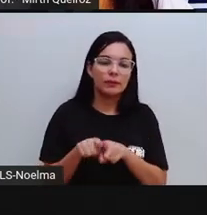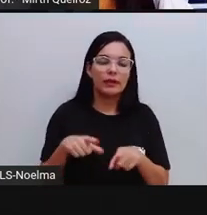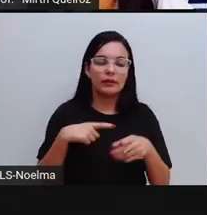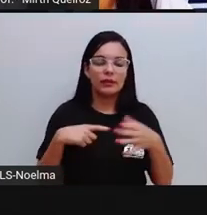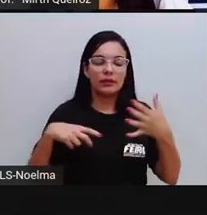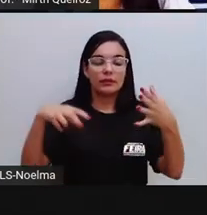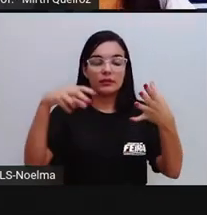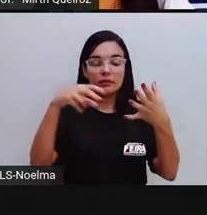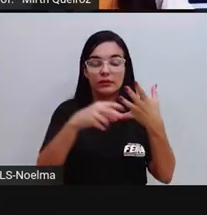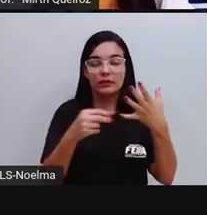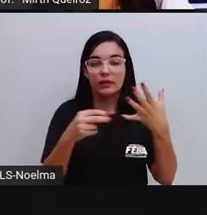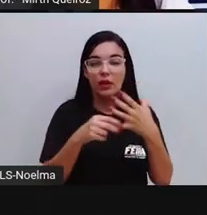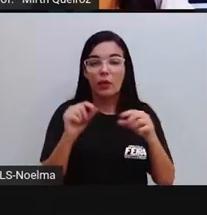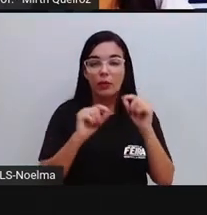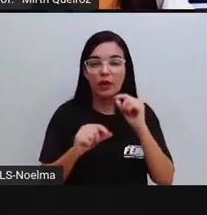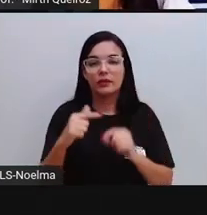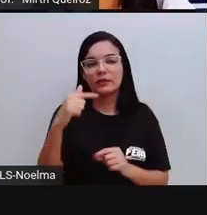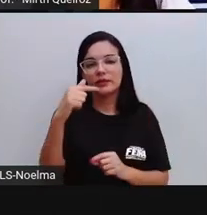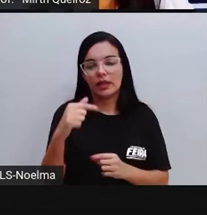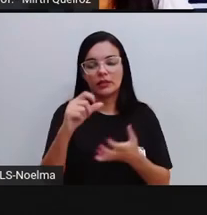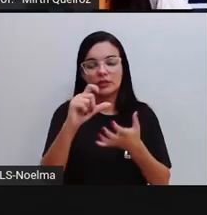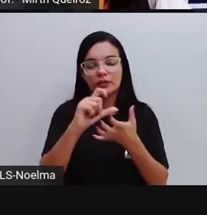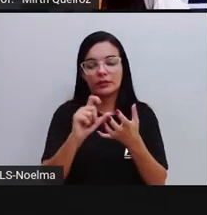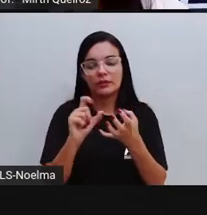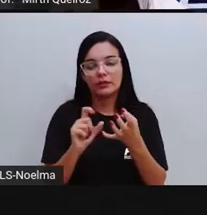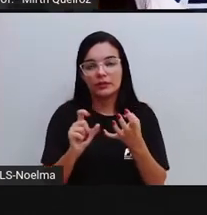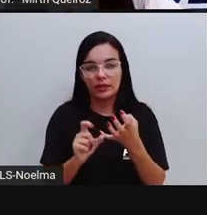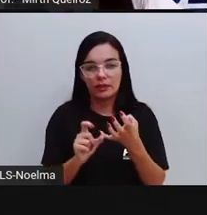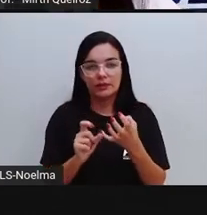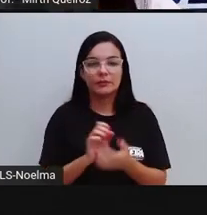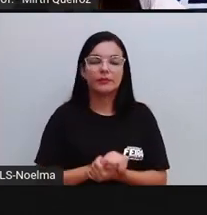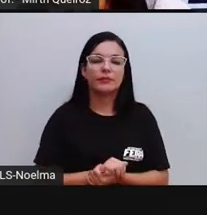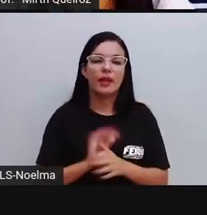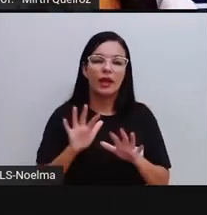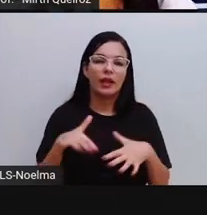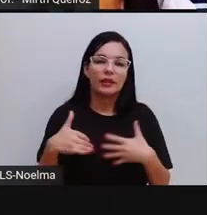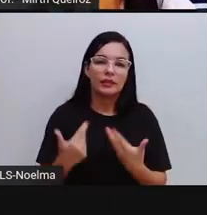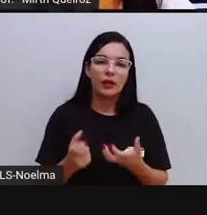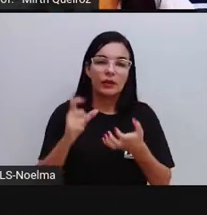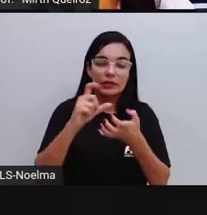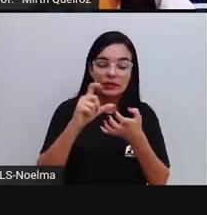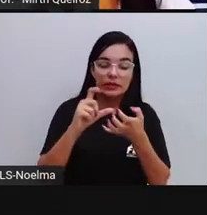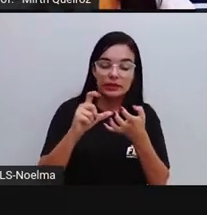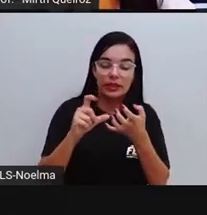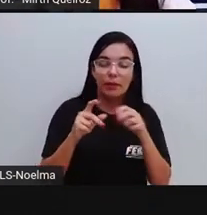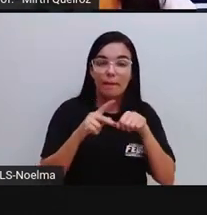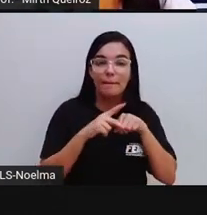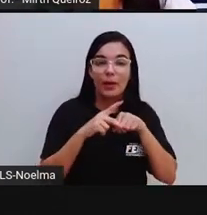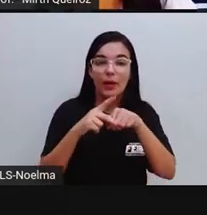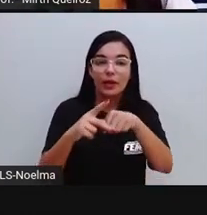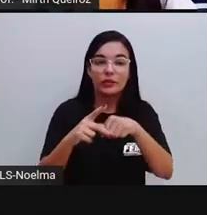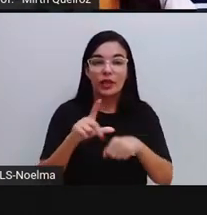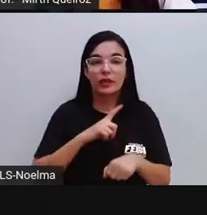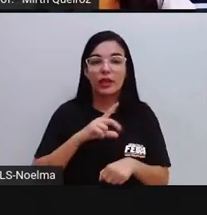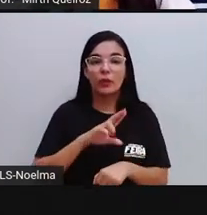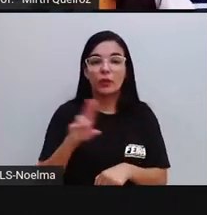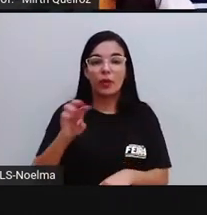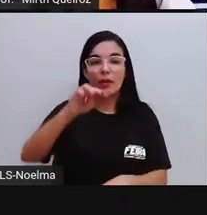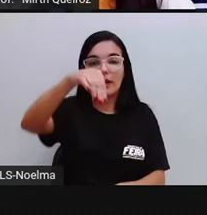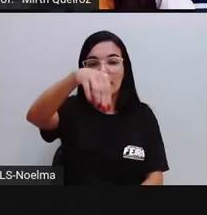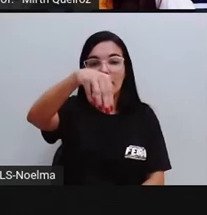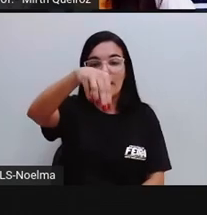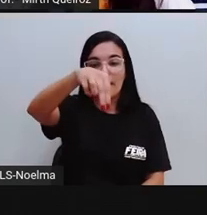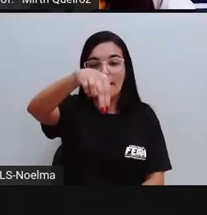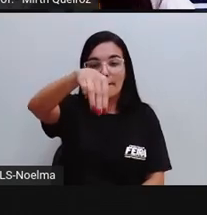1, 2, 3, 4, 5, 6, 7. Aí vocês observaram que em relação à sílaba poética, que a gente chama de métrica, nós temos 7